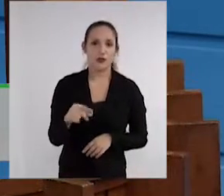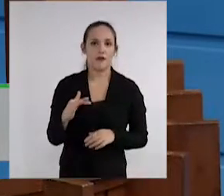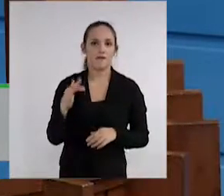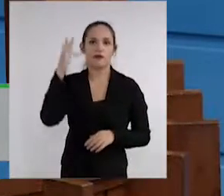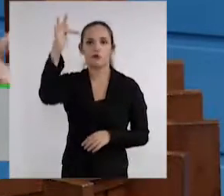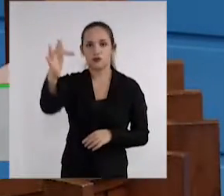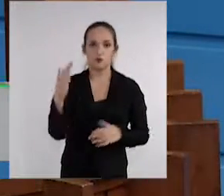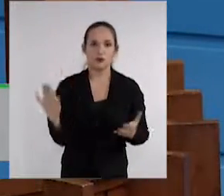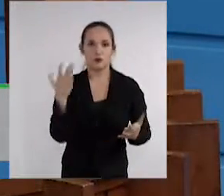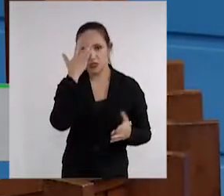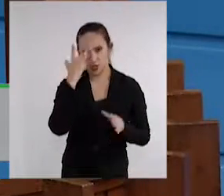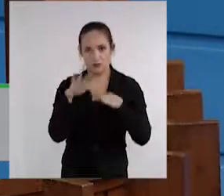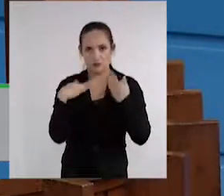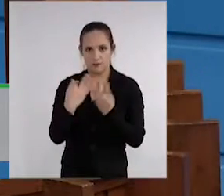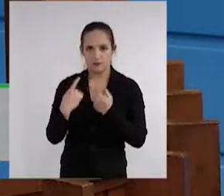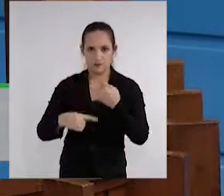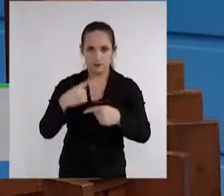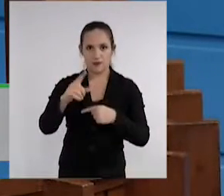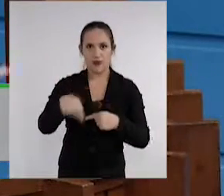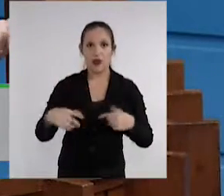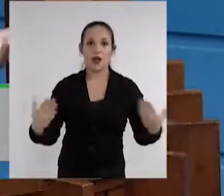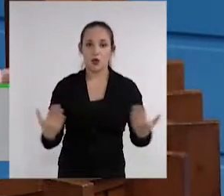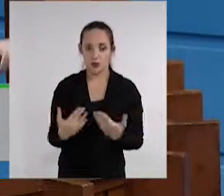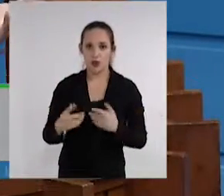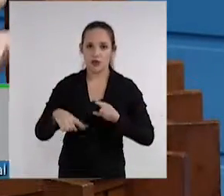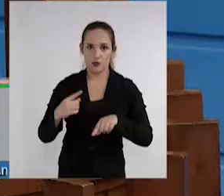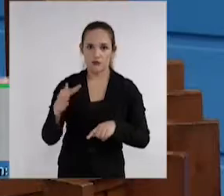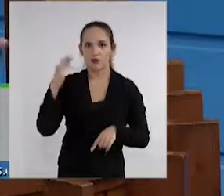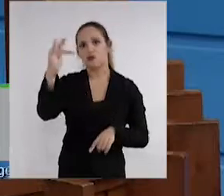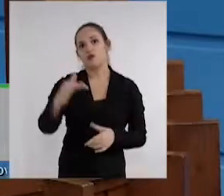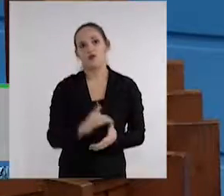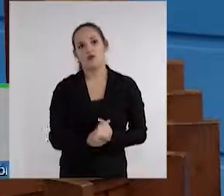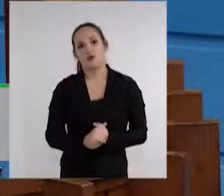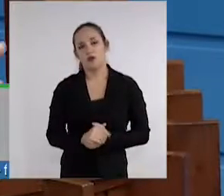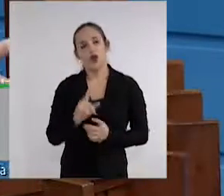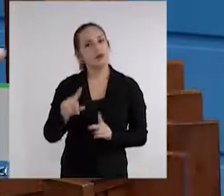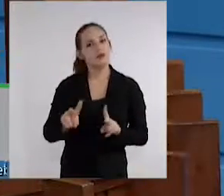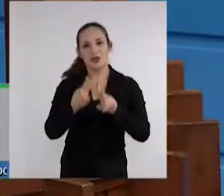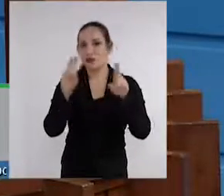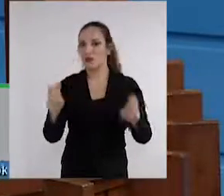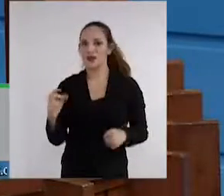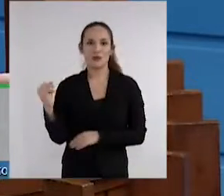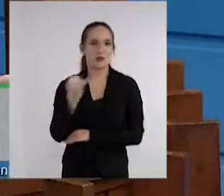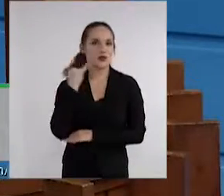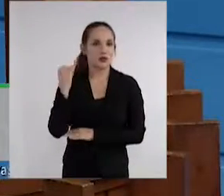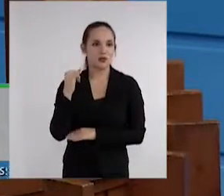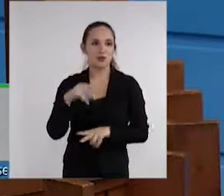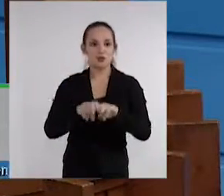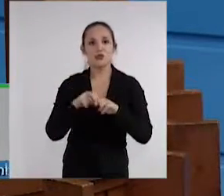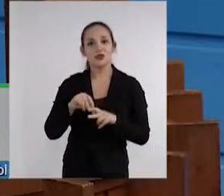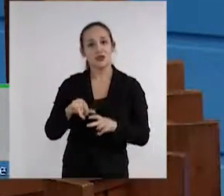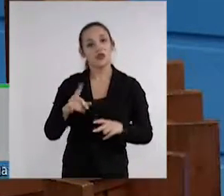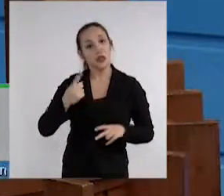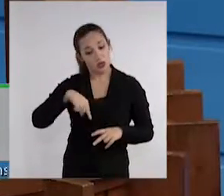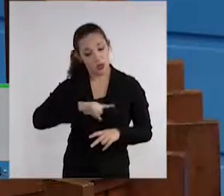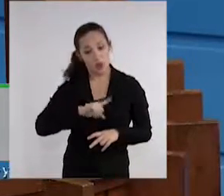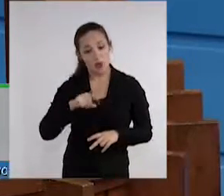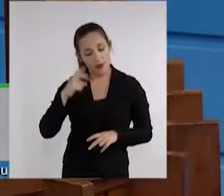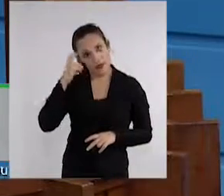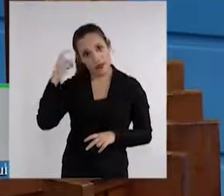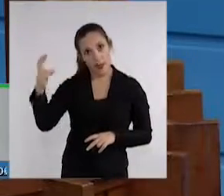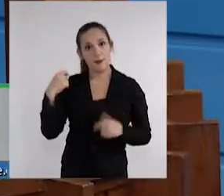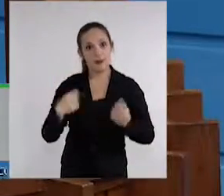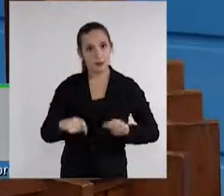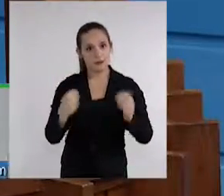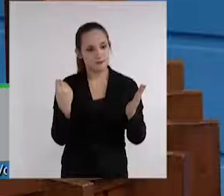futuras gerações, que é o nosso presente. Essa questão precede, até por uma questão de inteligência, acho que nós temos que colocar essa